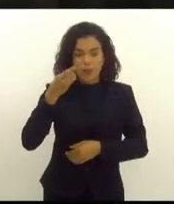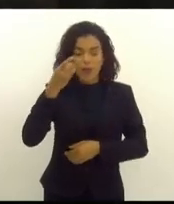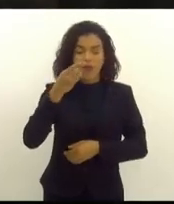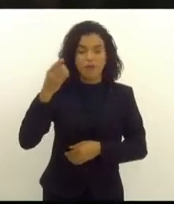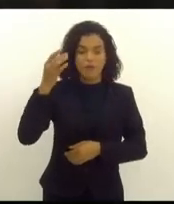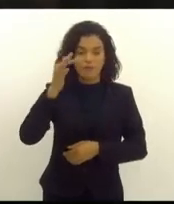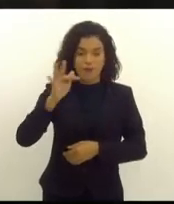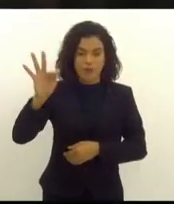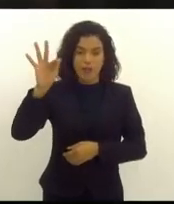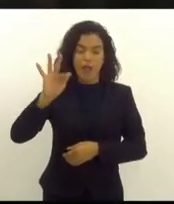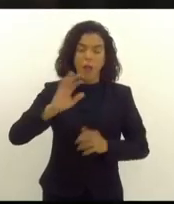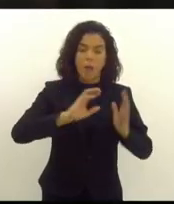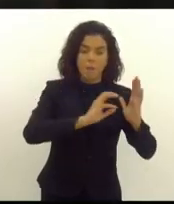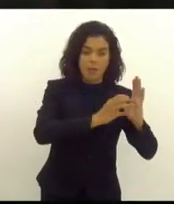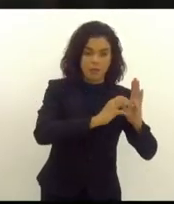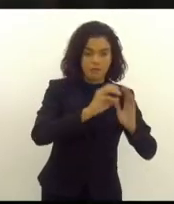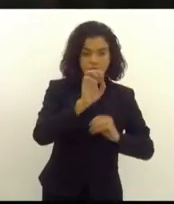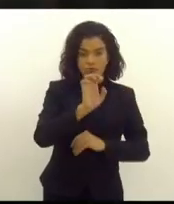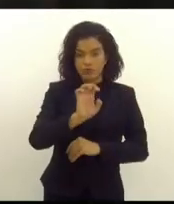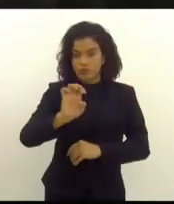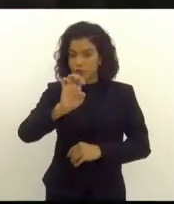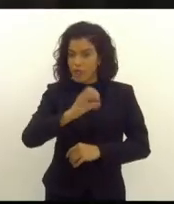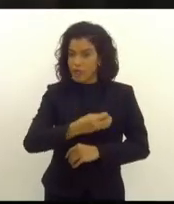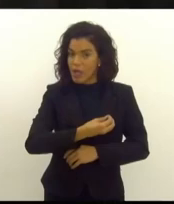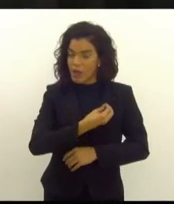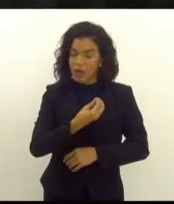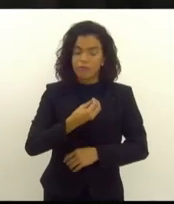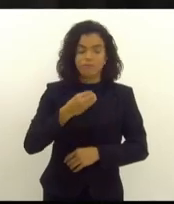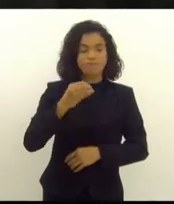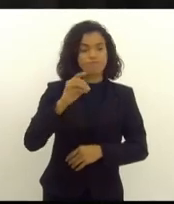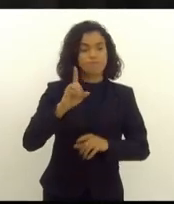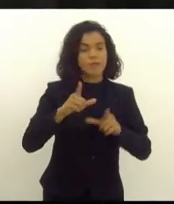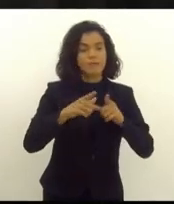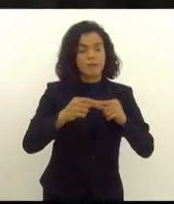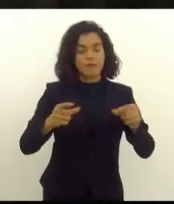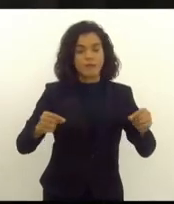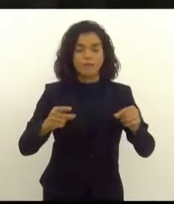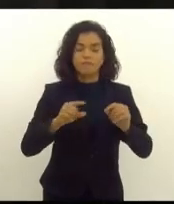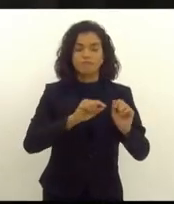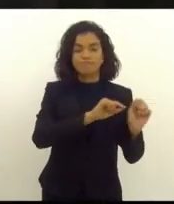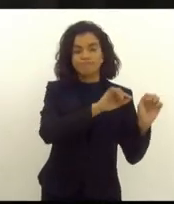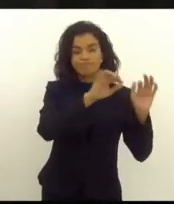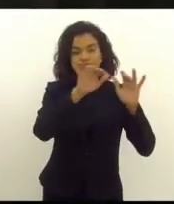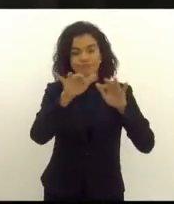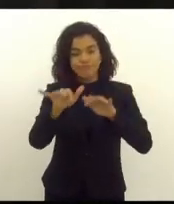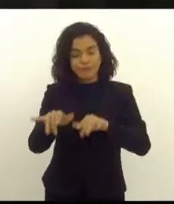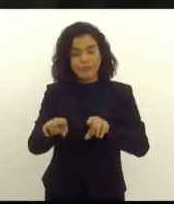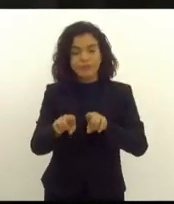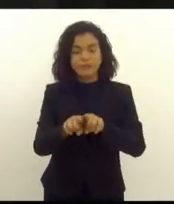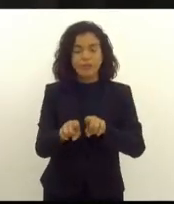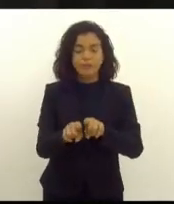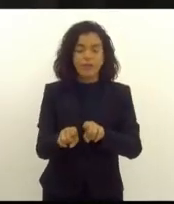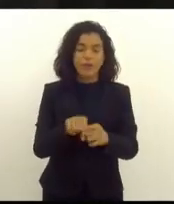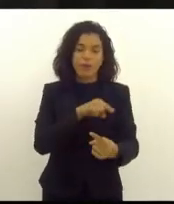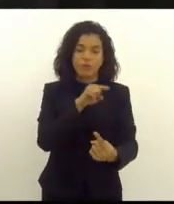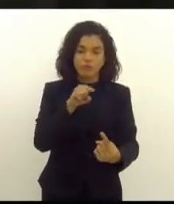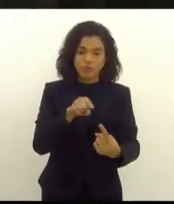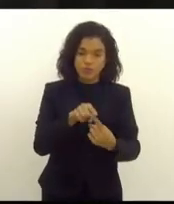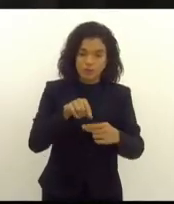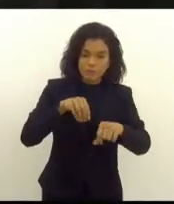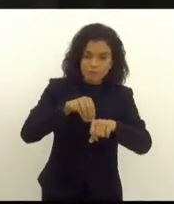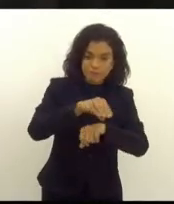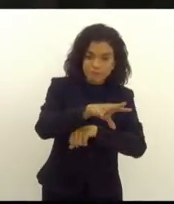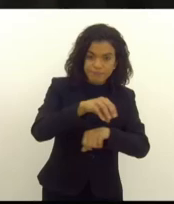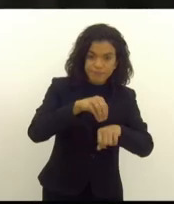aos partidos de esquerda que estão em Brasília para que possam fazer chegar essa mensagem ao deputado federal